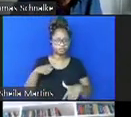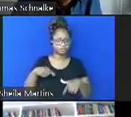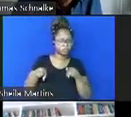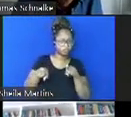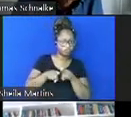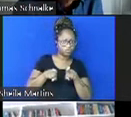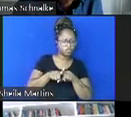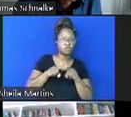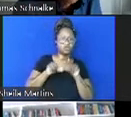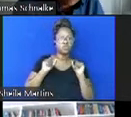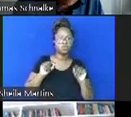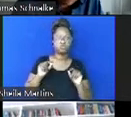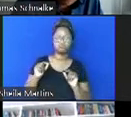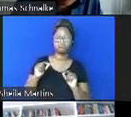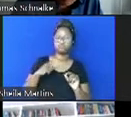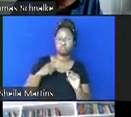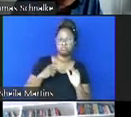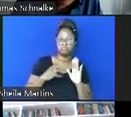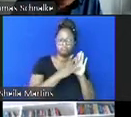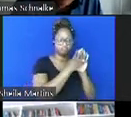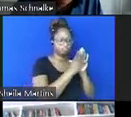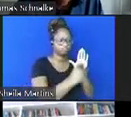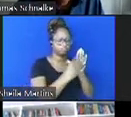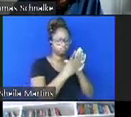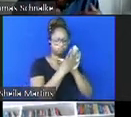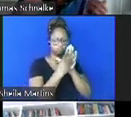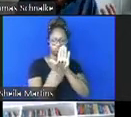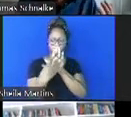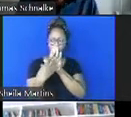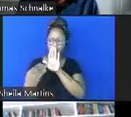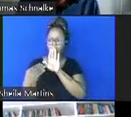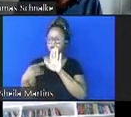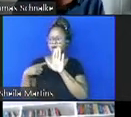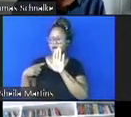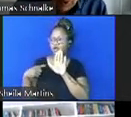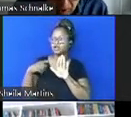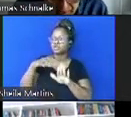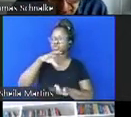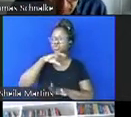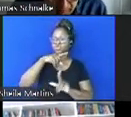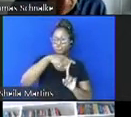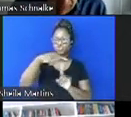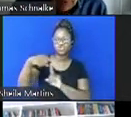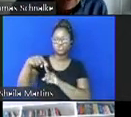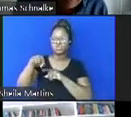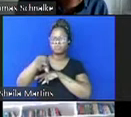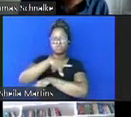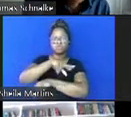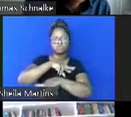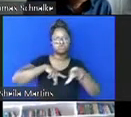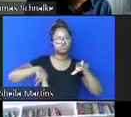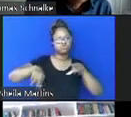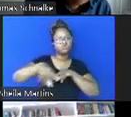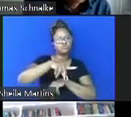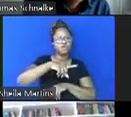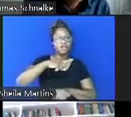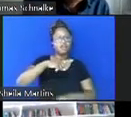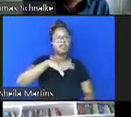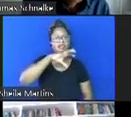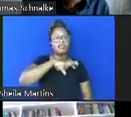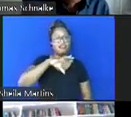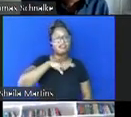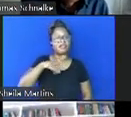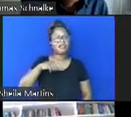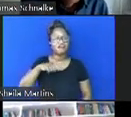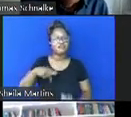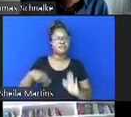em coleções de espécimes anatômicos, onde podemos encontrar esse conceito triplo